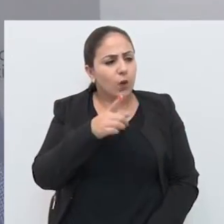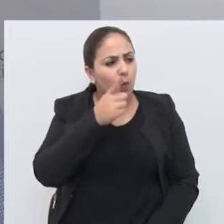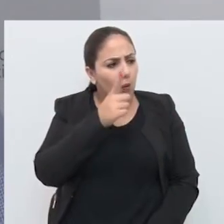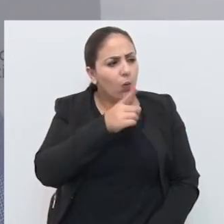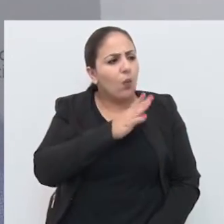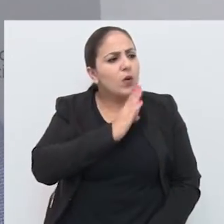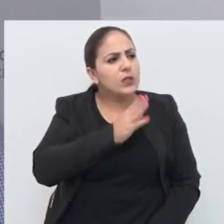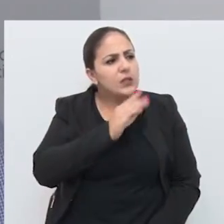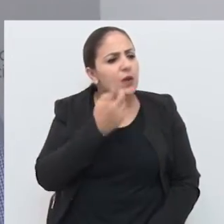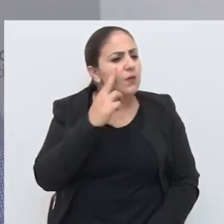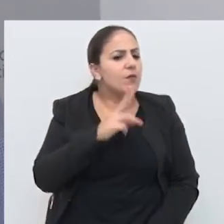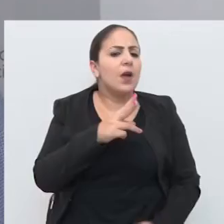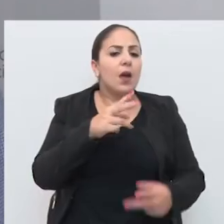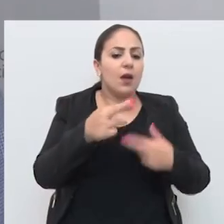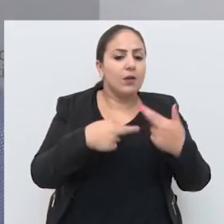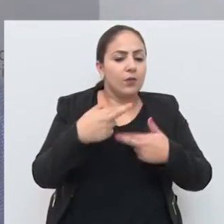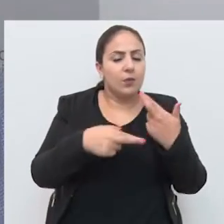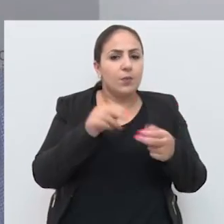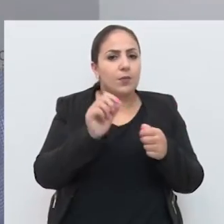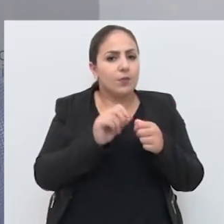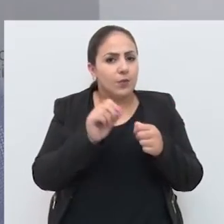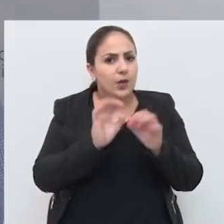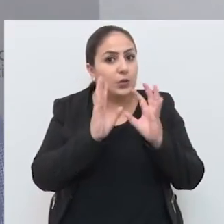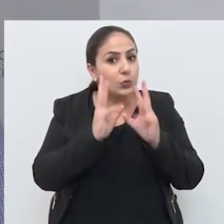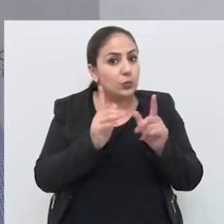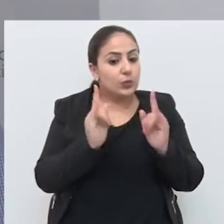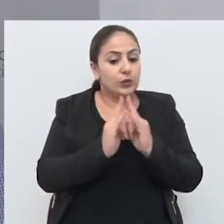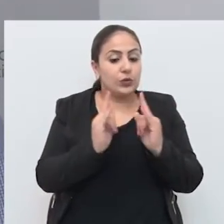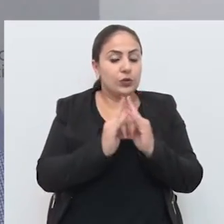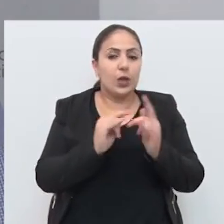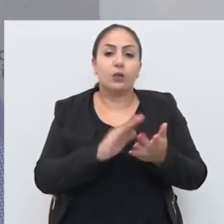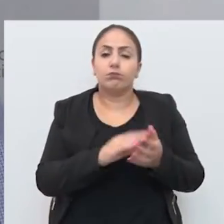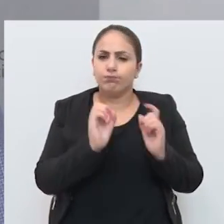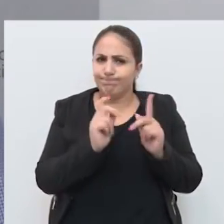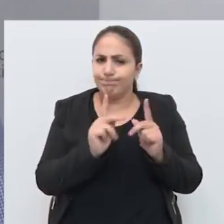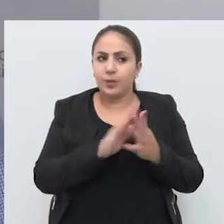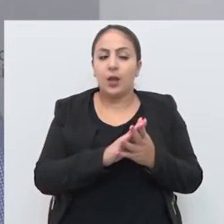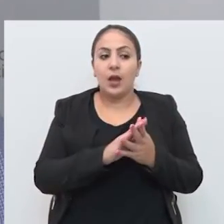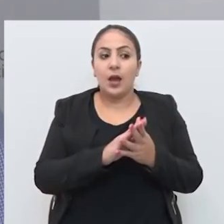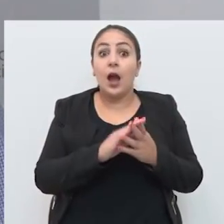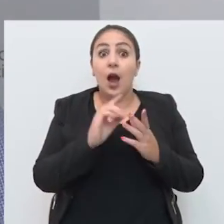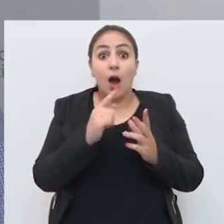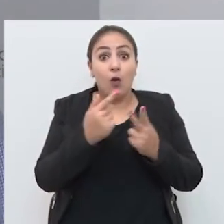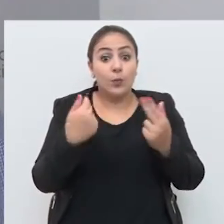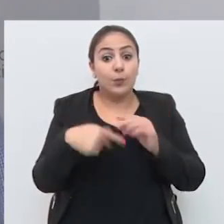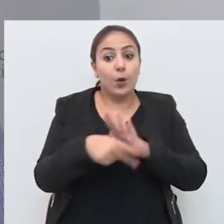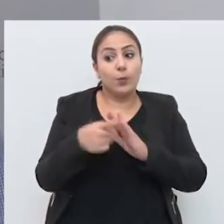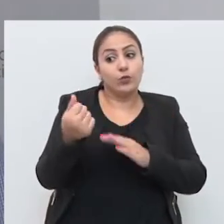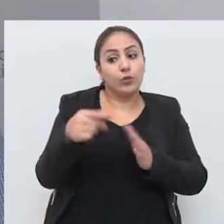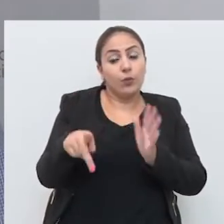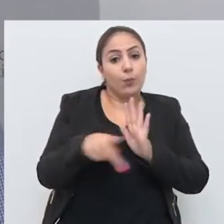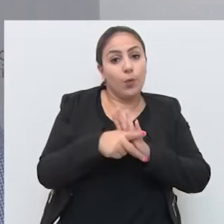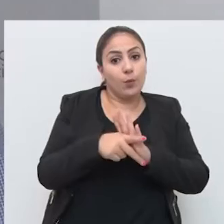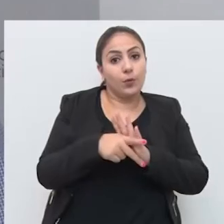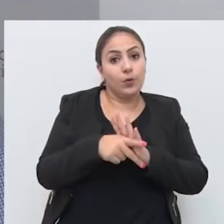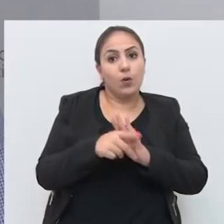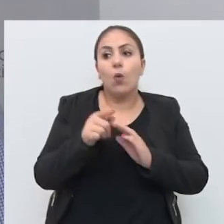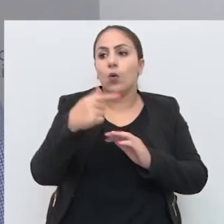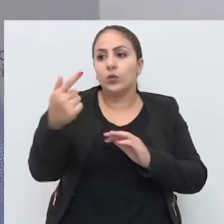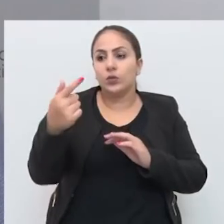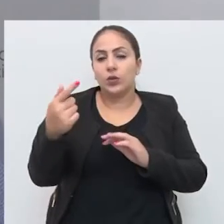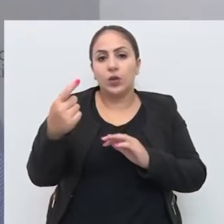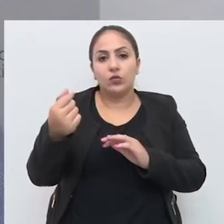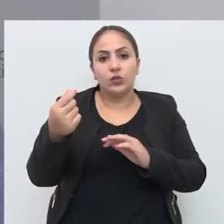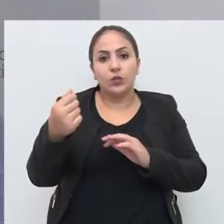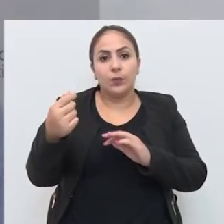ver as reformas que estão sendo feitas na entidade, algumas com recursos próprios, outras